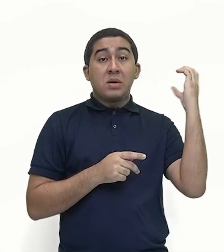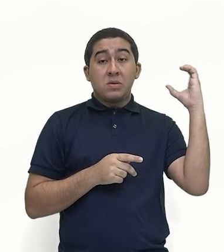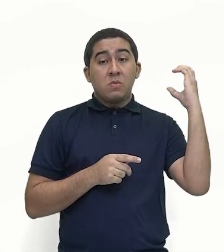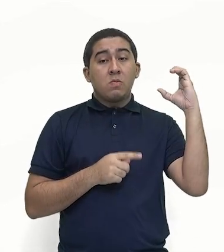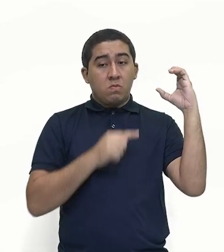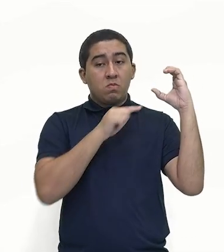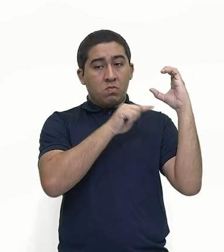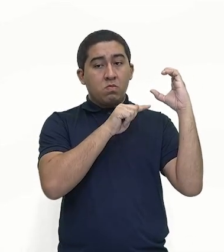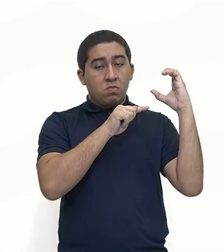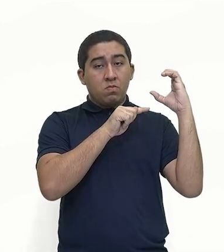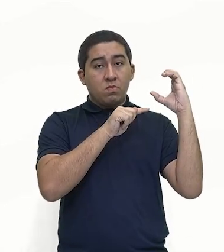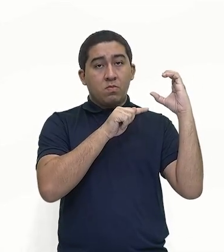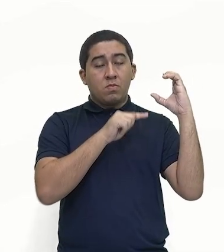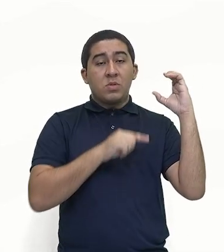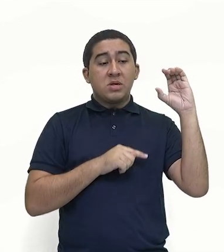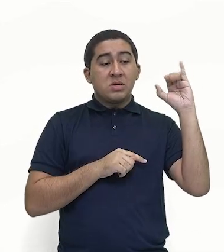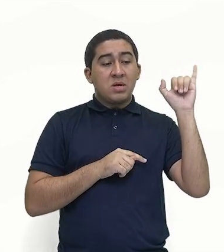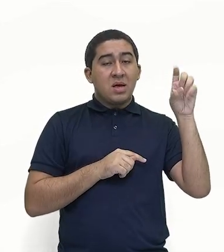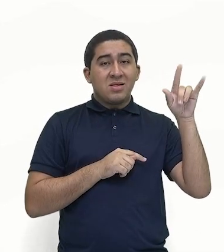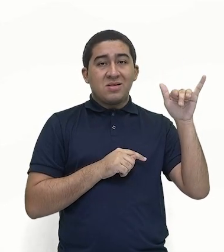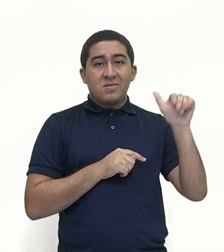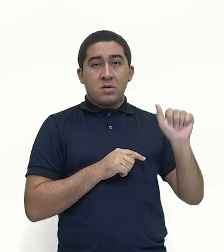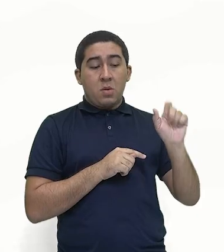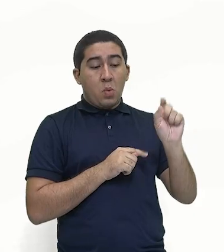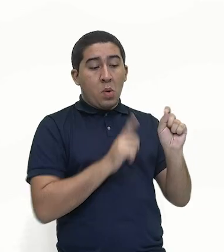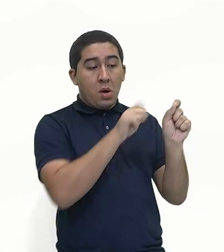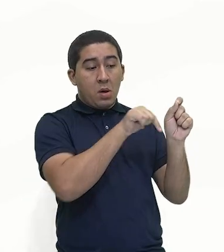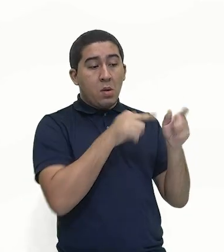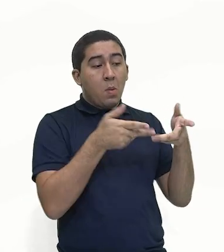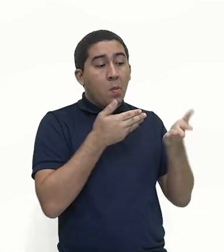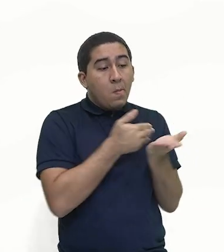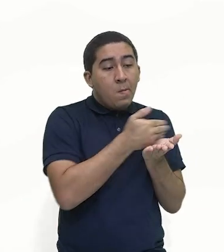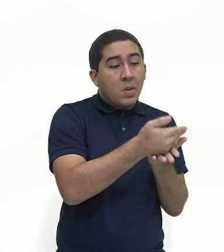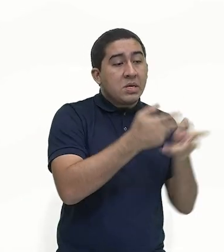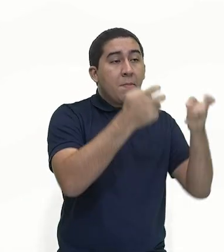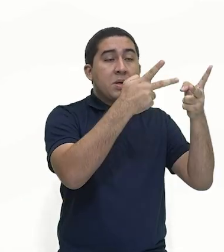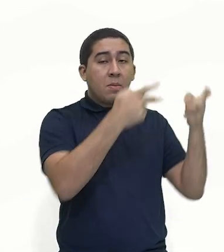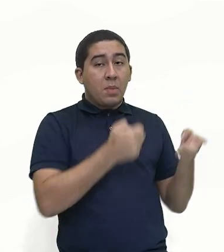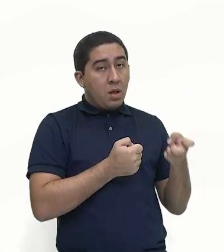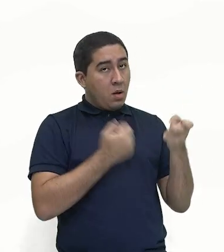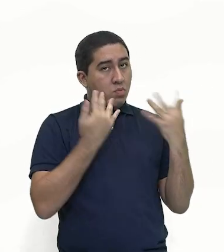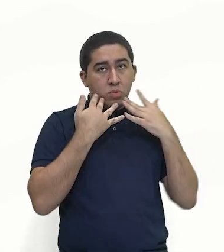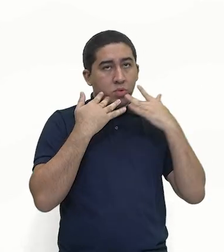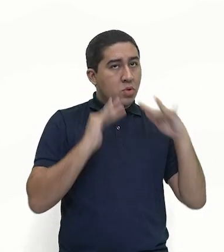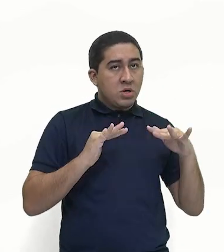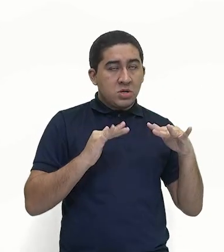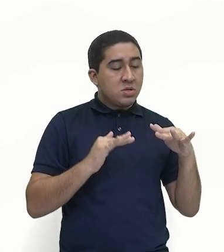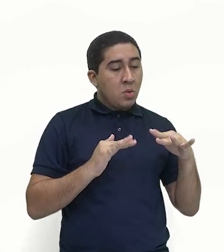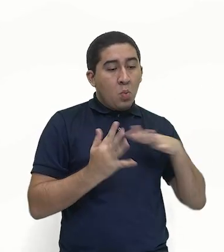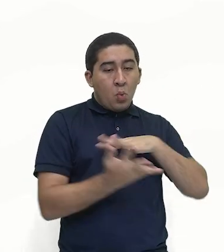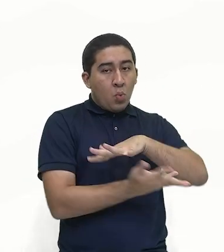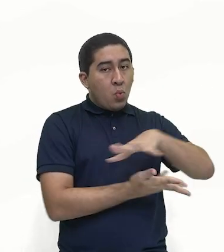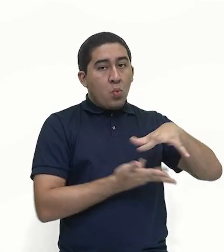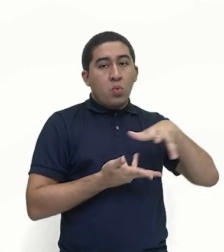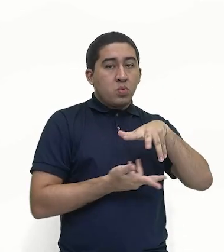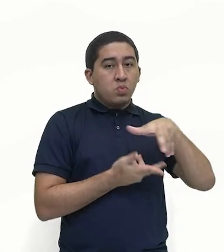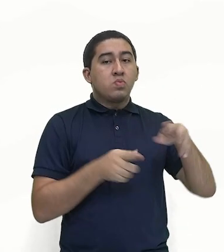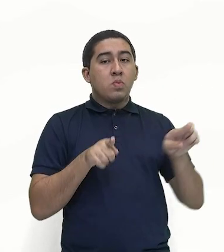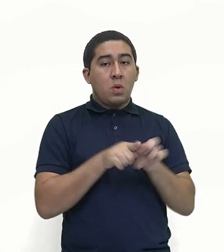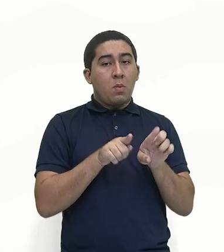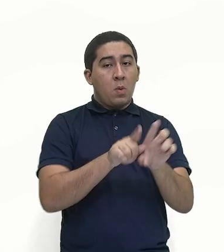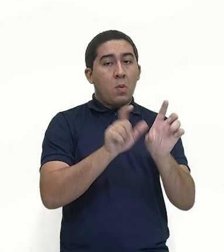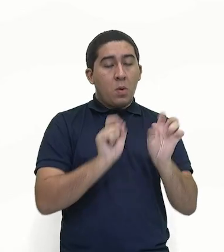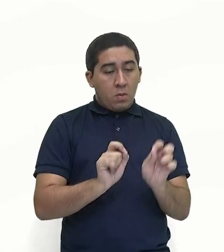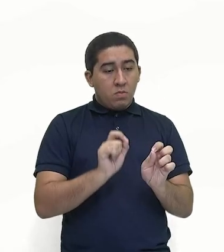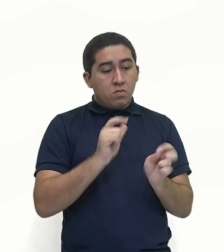ciência. A ciência ela vai observar a natureza, o mundo natural, né,